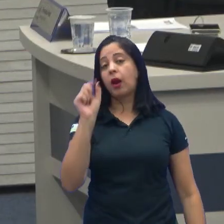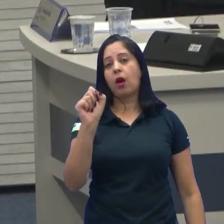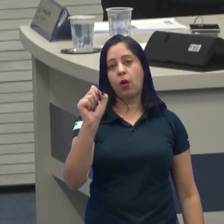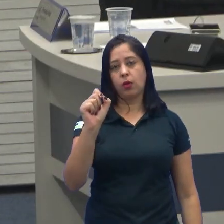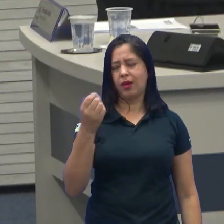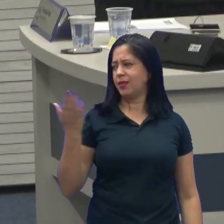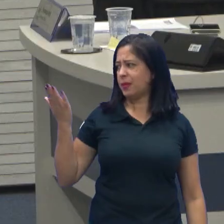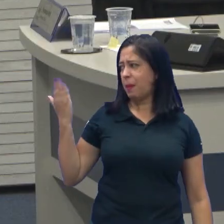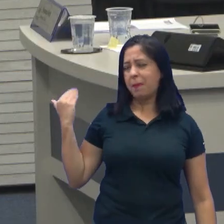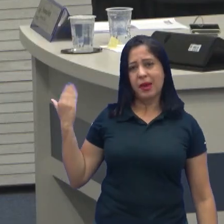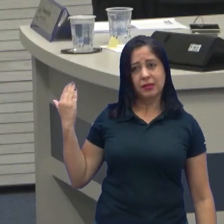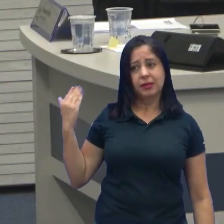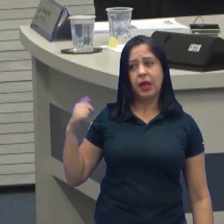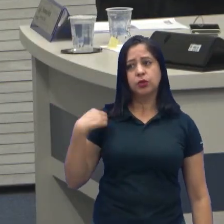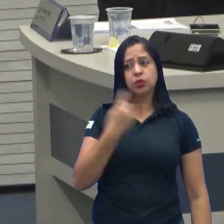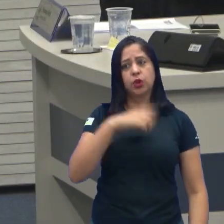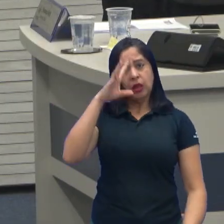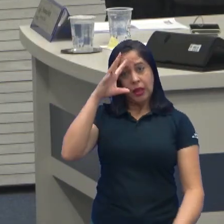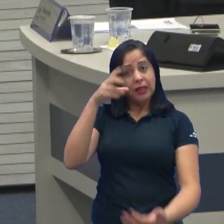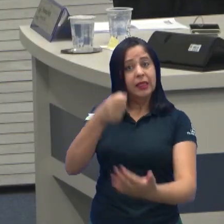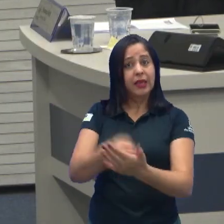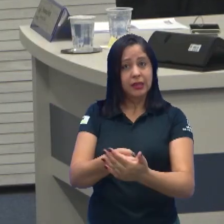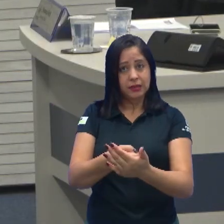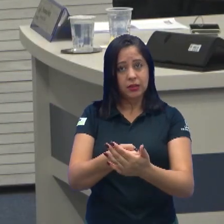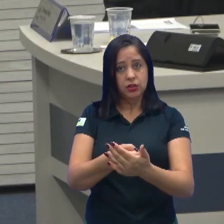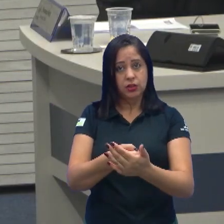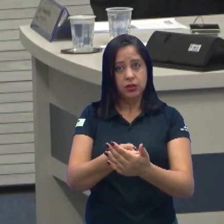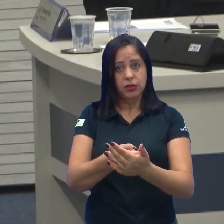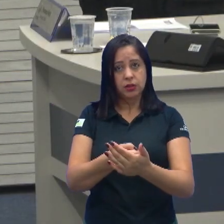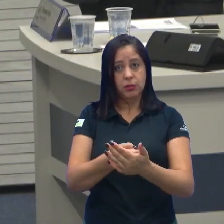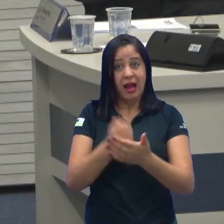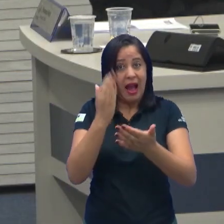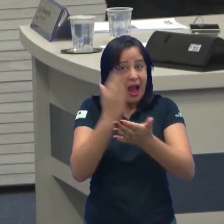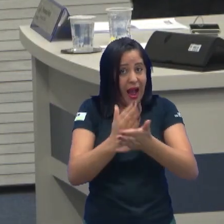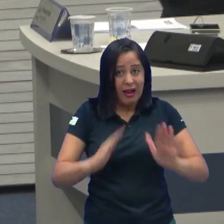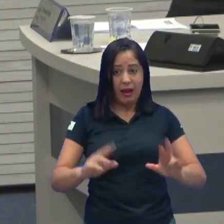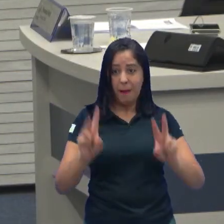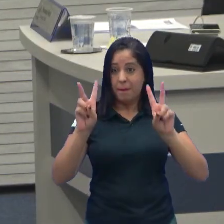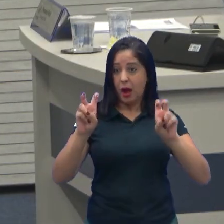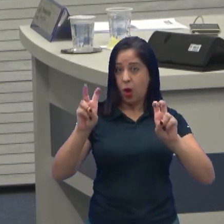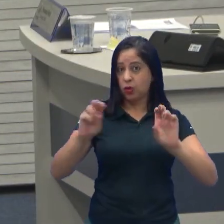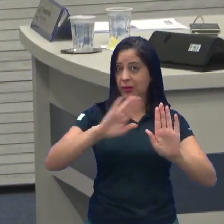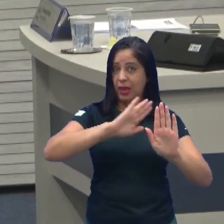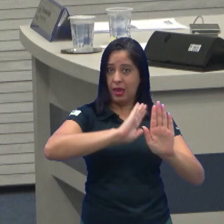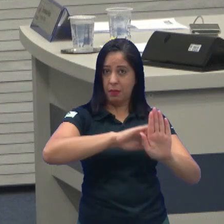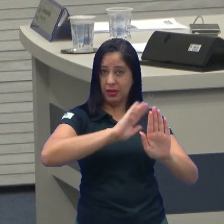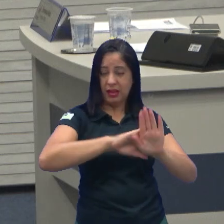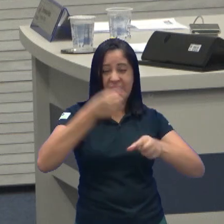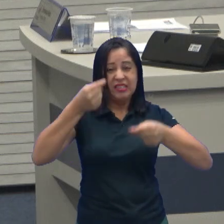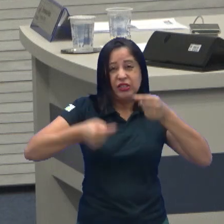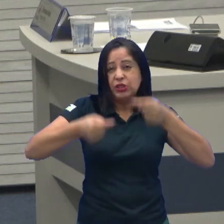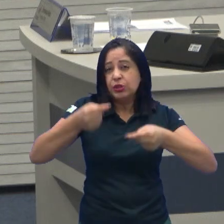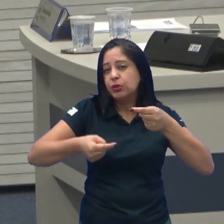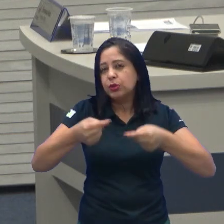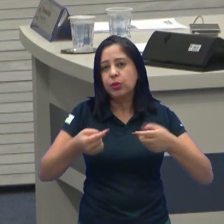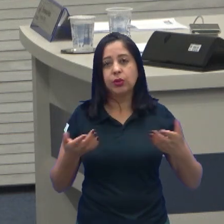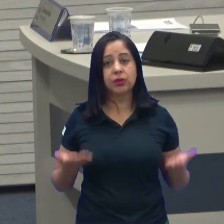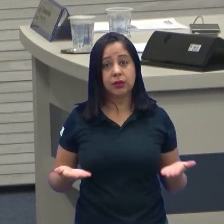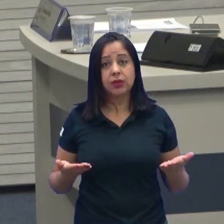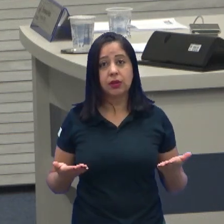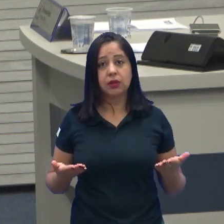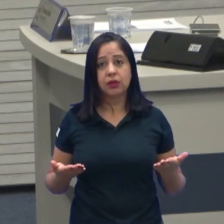atrás, decidimos por acabar com essa pauta ideológica de discussão que eram